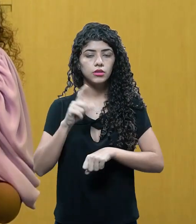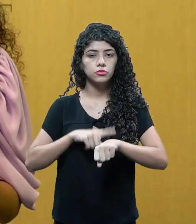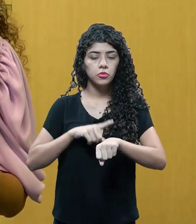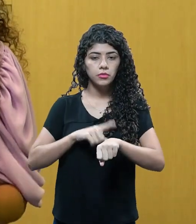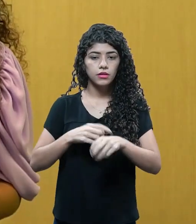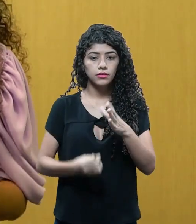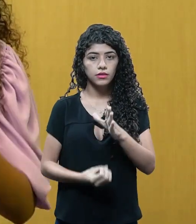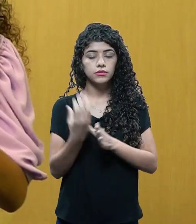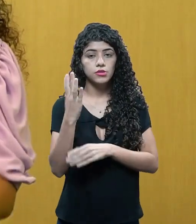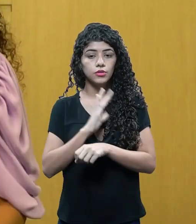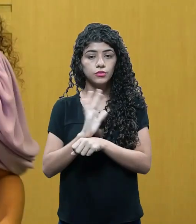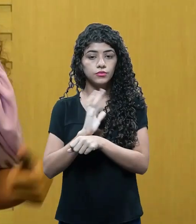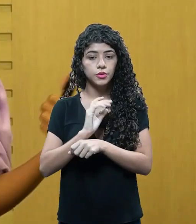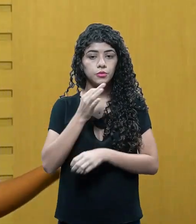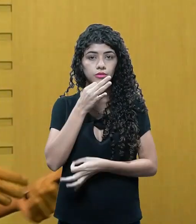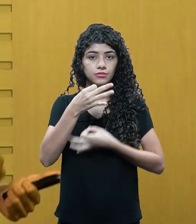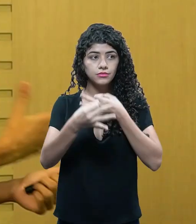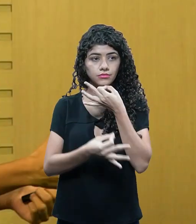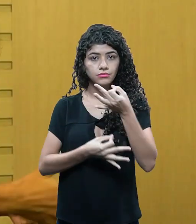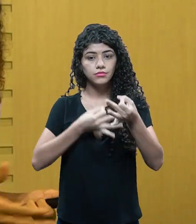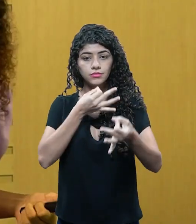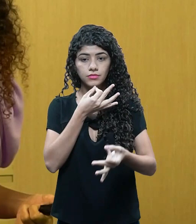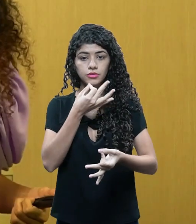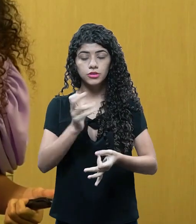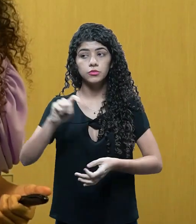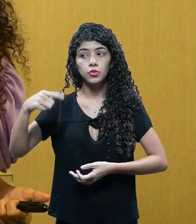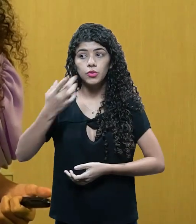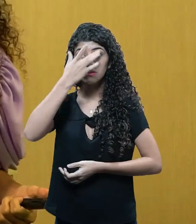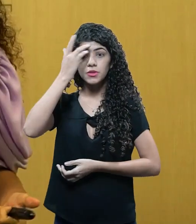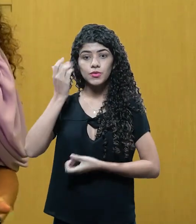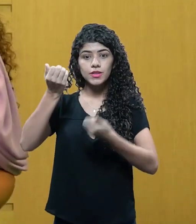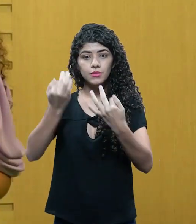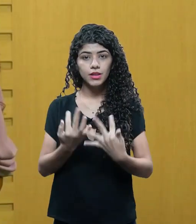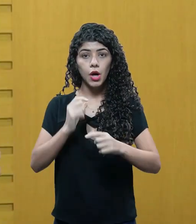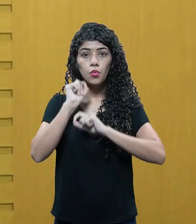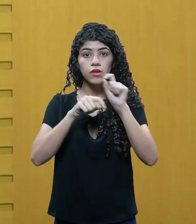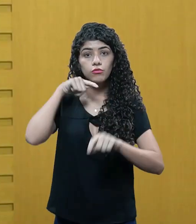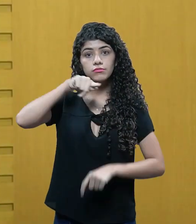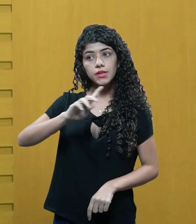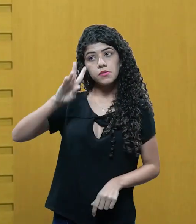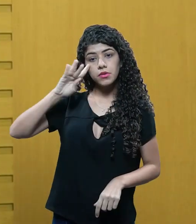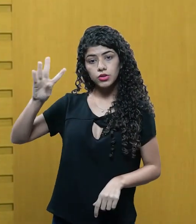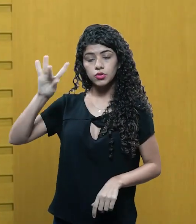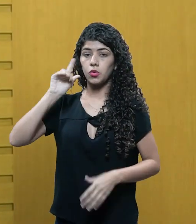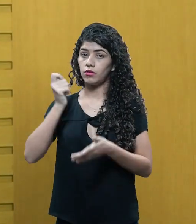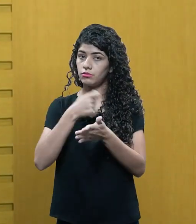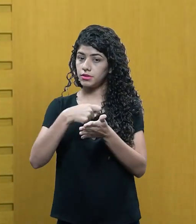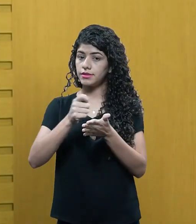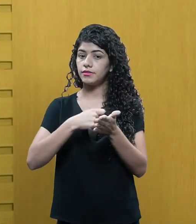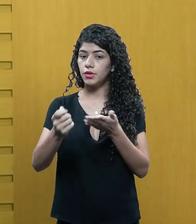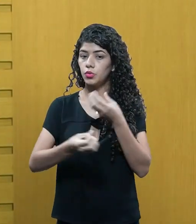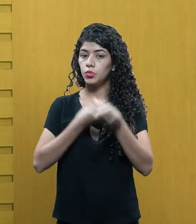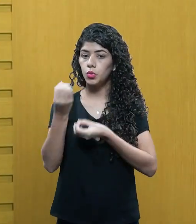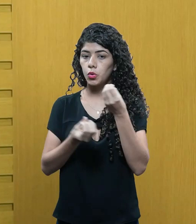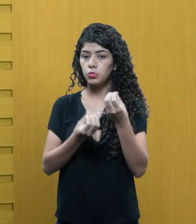do filme sendo sugerido ou sugerida pelas outras pessoas a explicar o que foi que você imaginou quando você escreveu isso aqui. Como é que eu